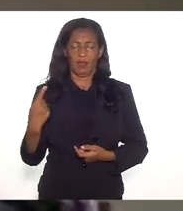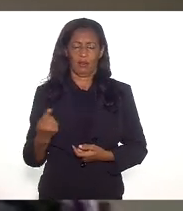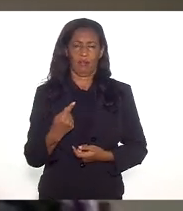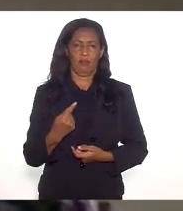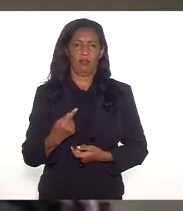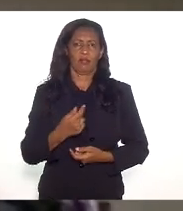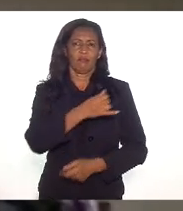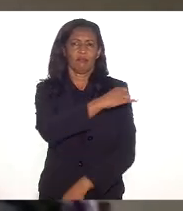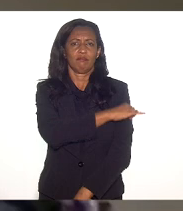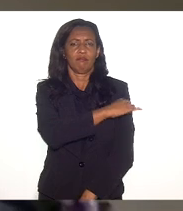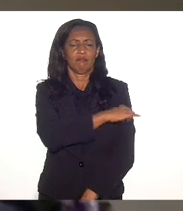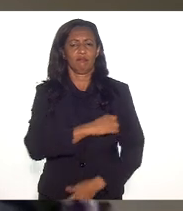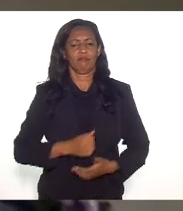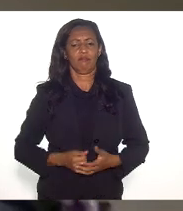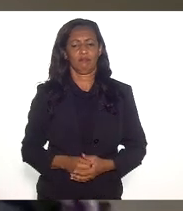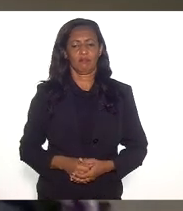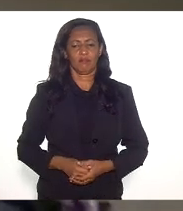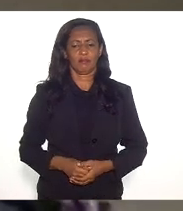fluminense.